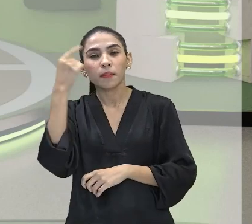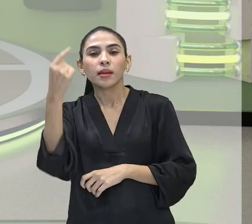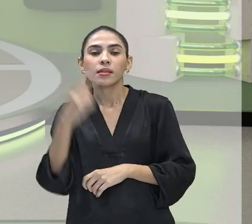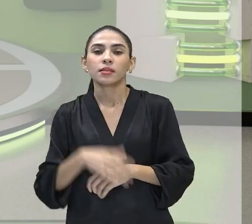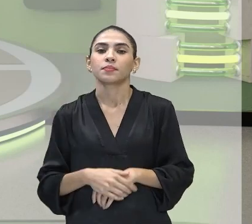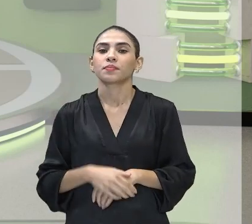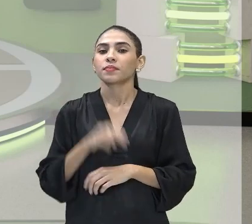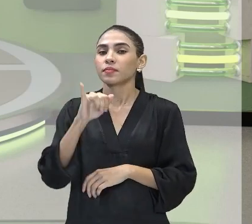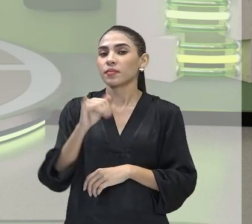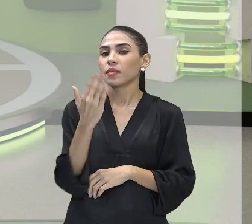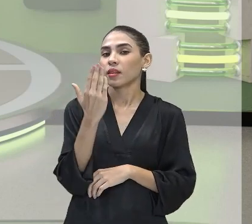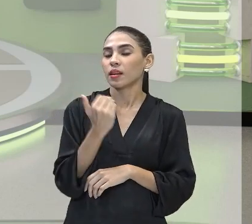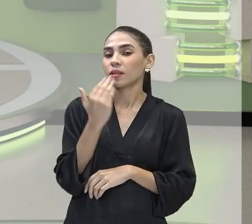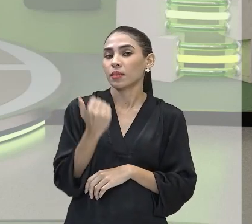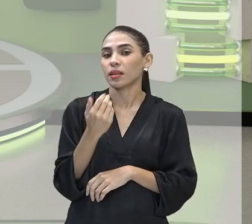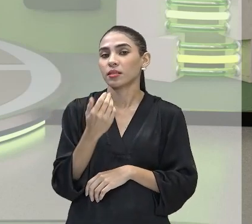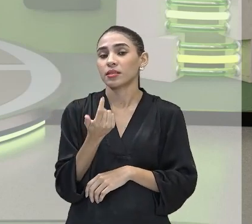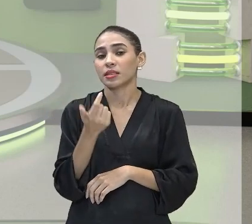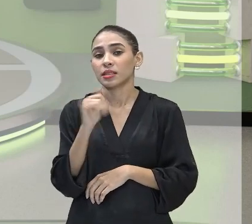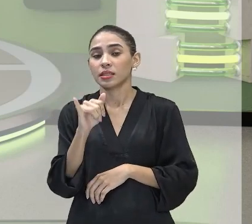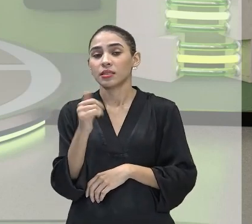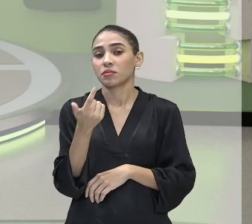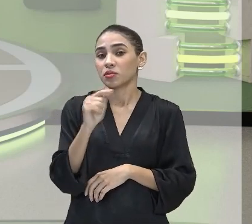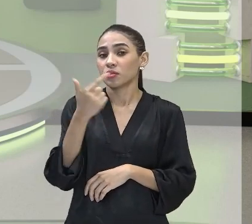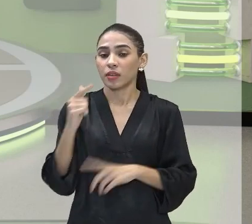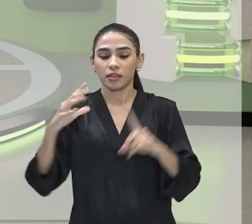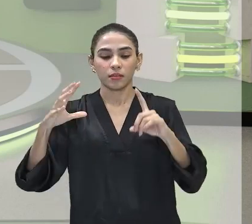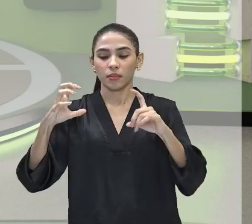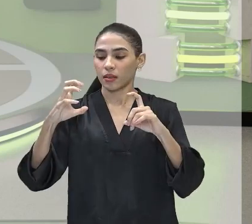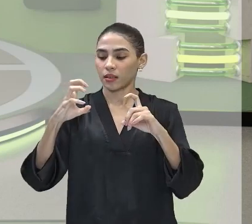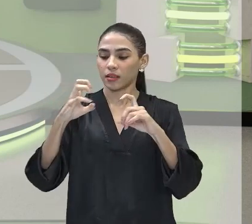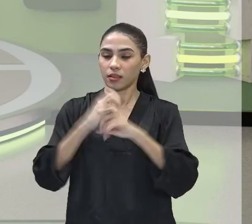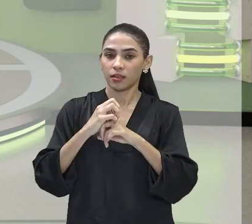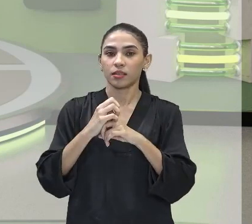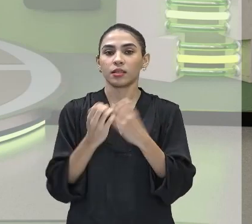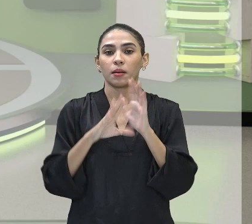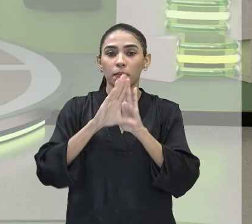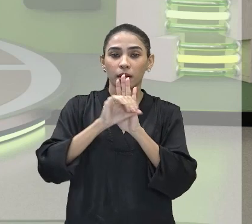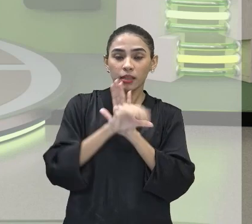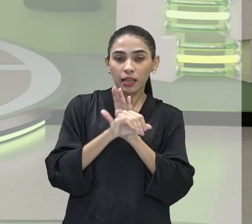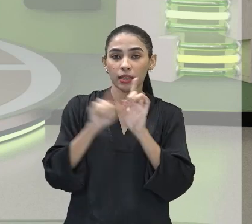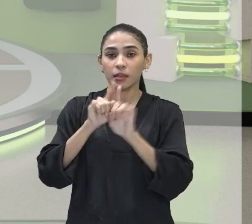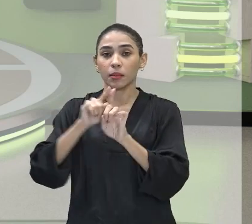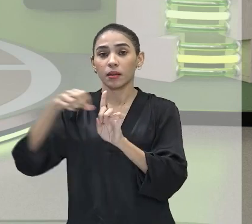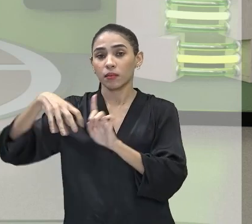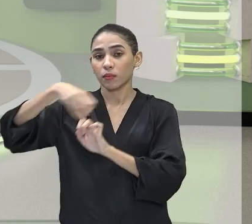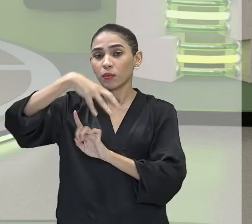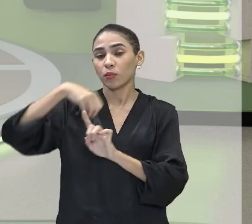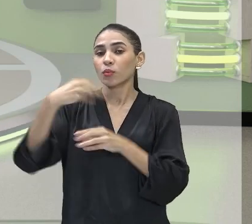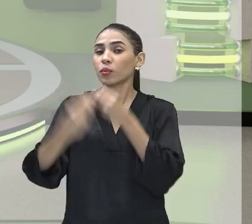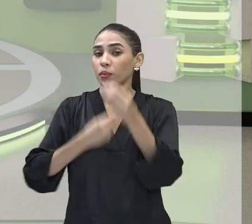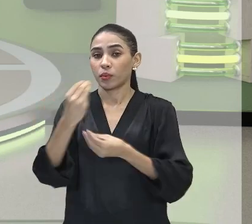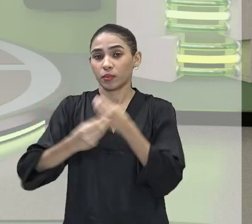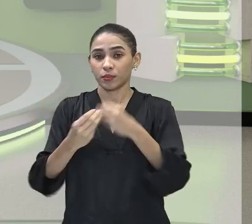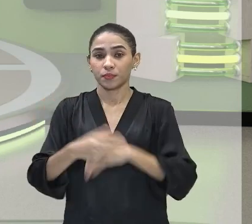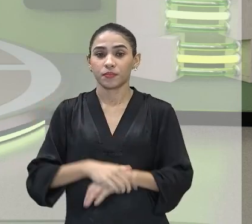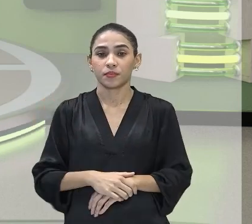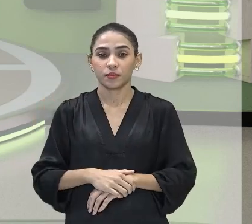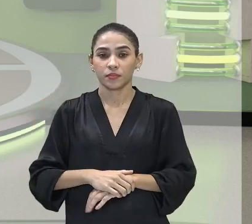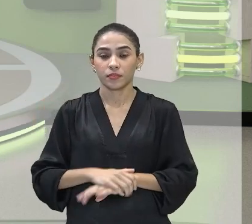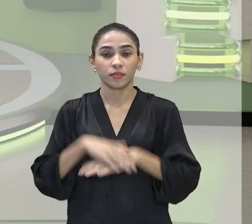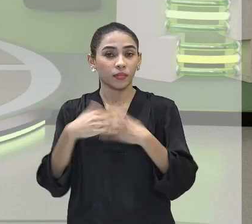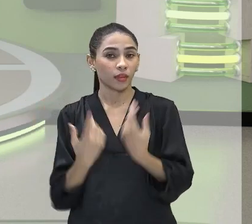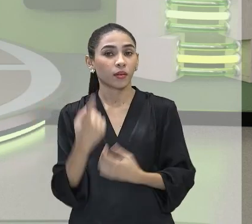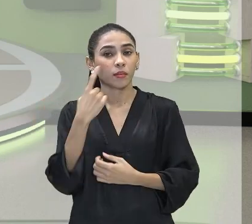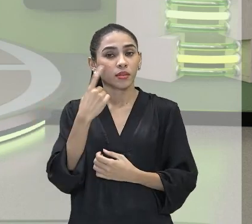alimentos se não não houvesse a decomposição essa ação de fungos e bactérias nesse processo como não estaria né então a gente